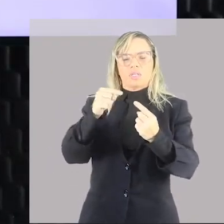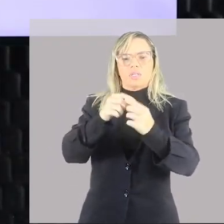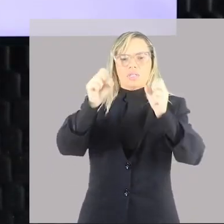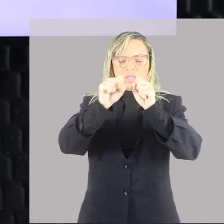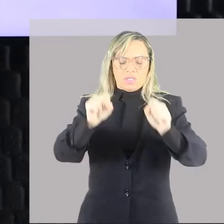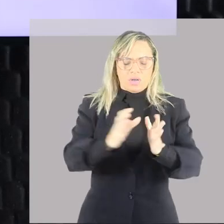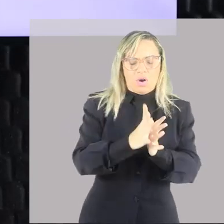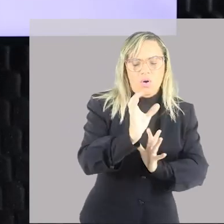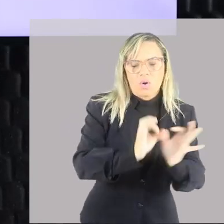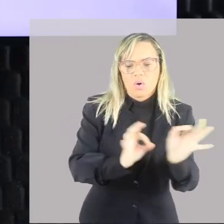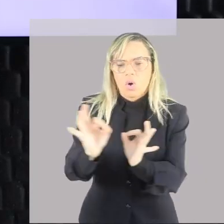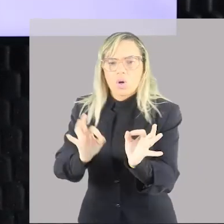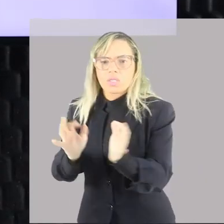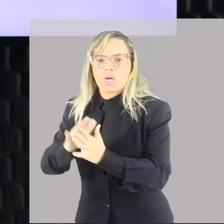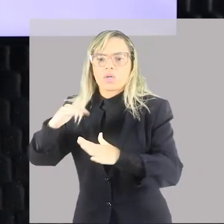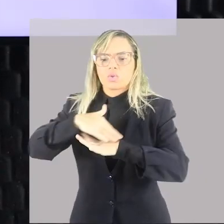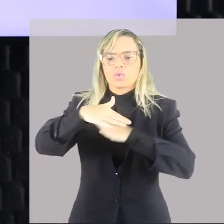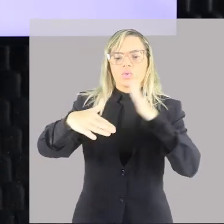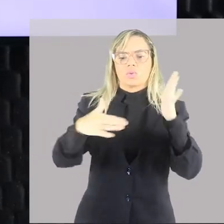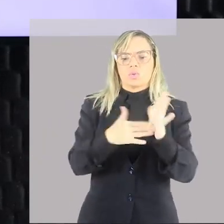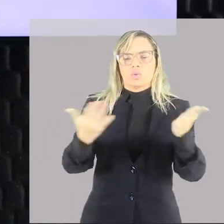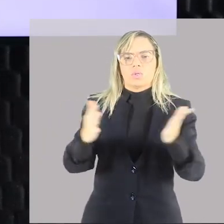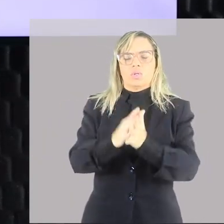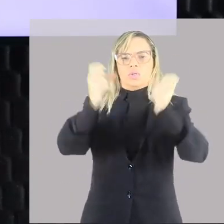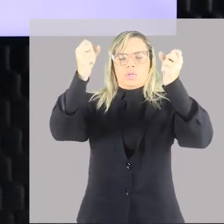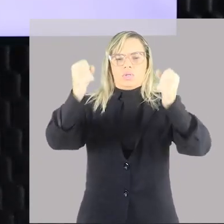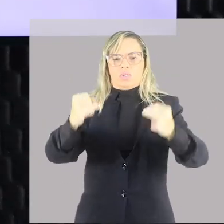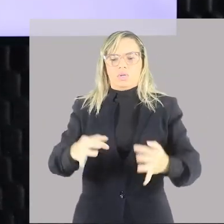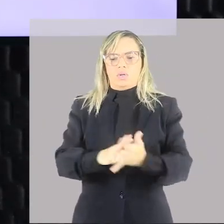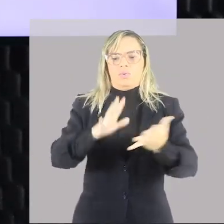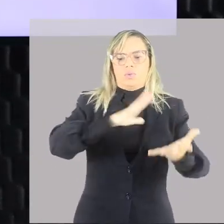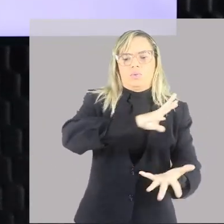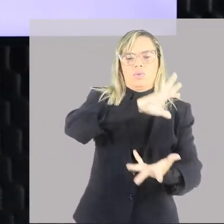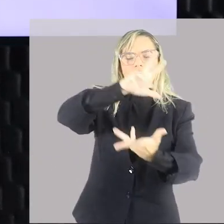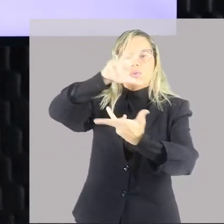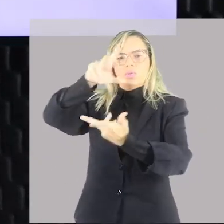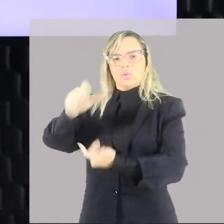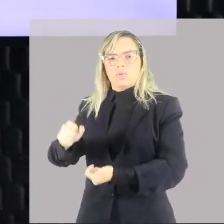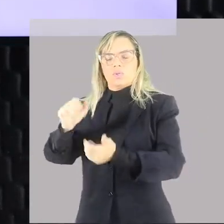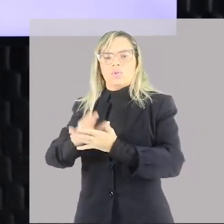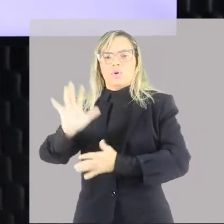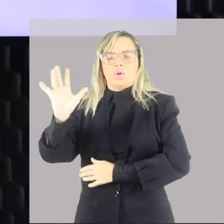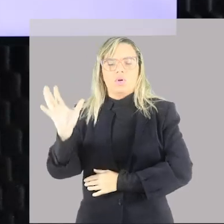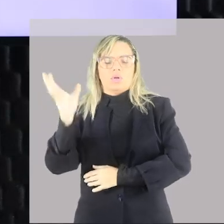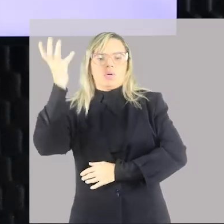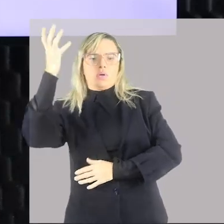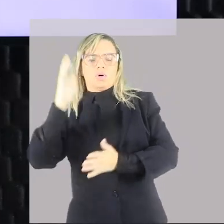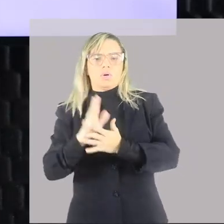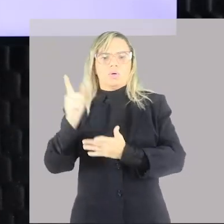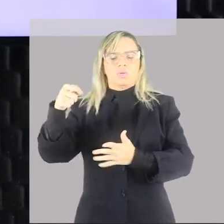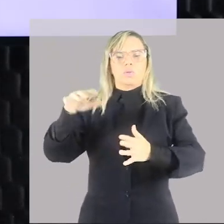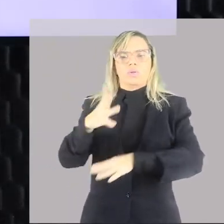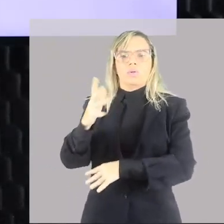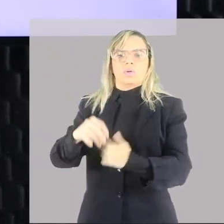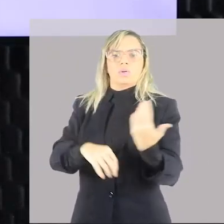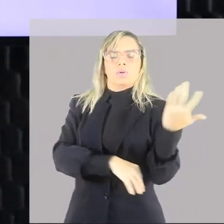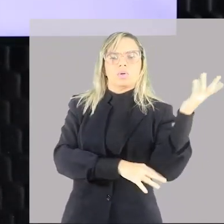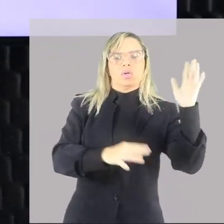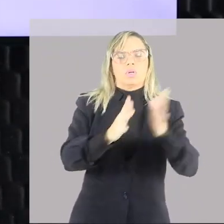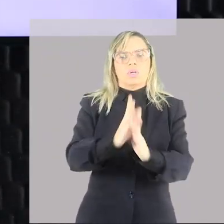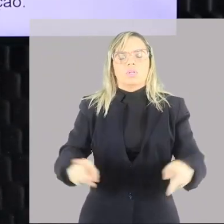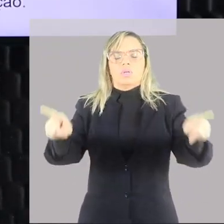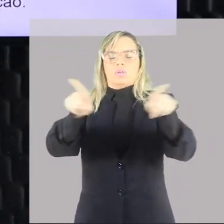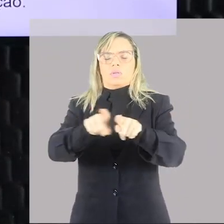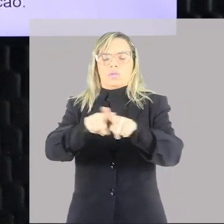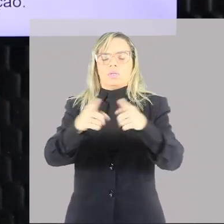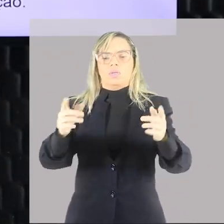organizar, certo? Tudo. E explica o mundo, tenta explicar o mundo e seus fenômenos, tanto da natureza como dos seres